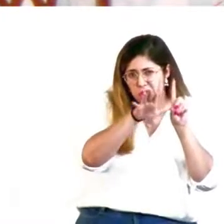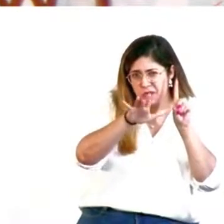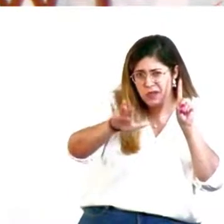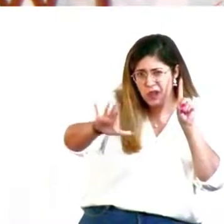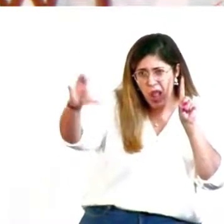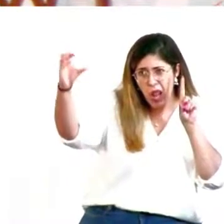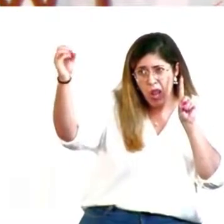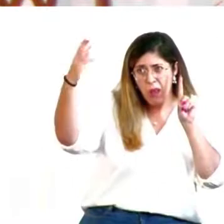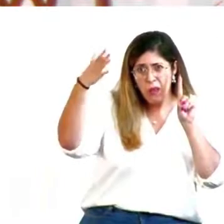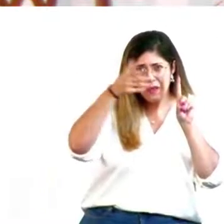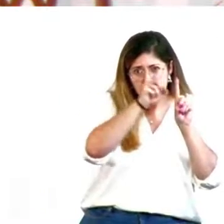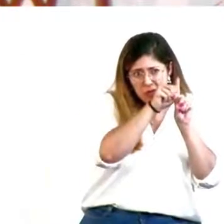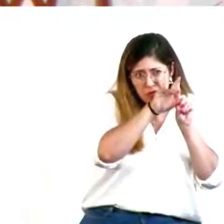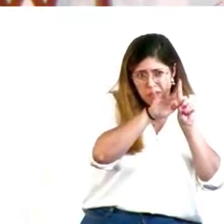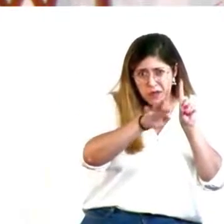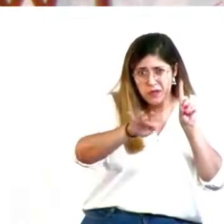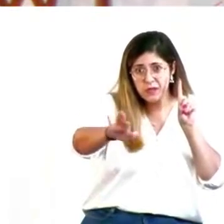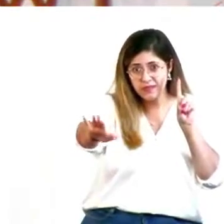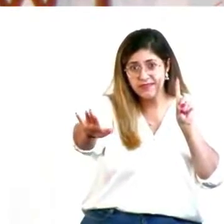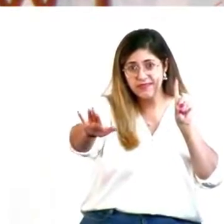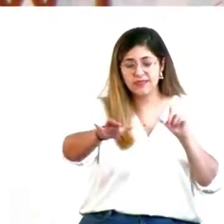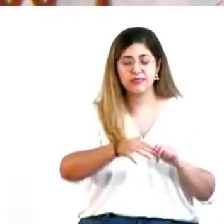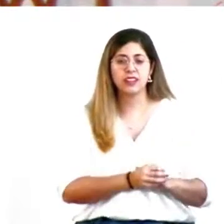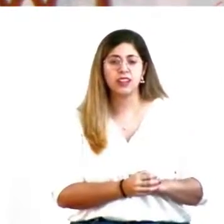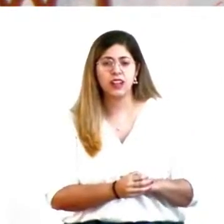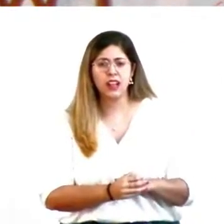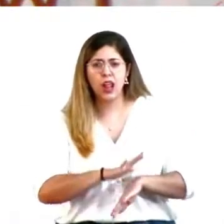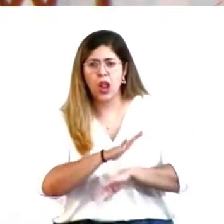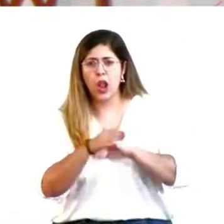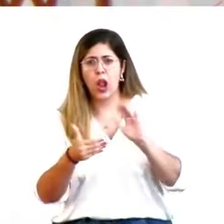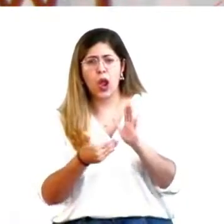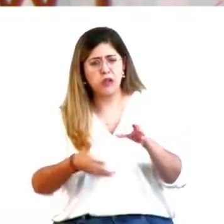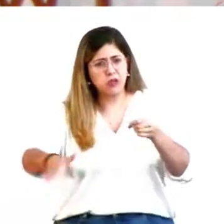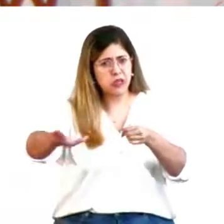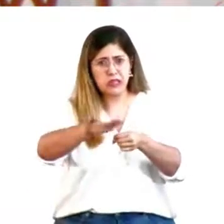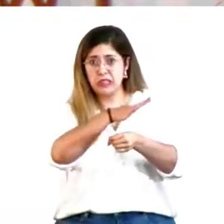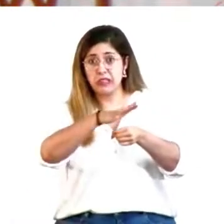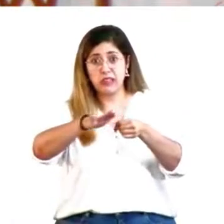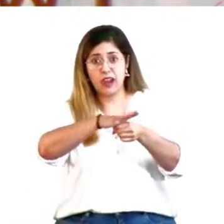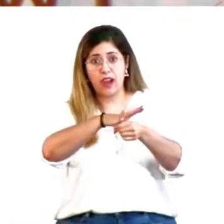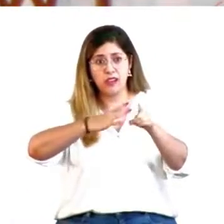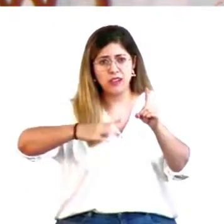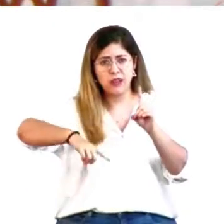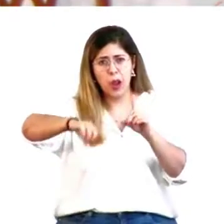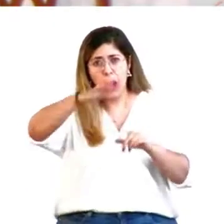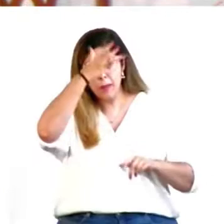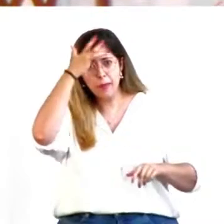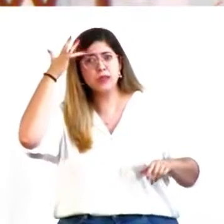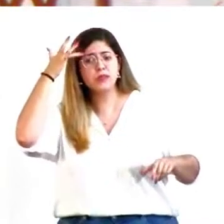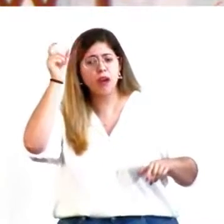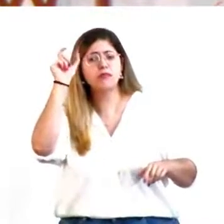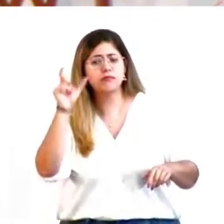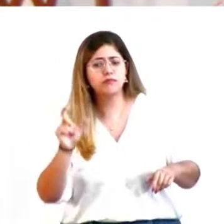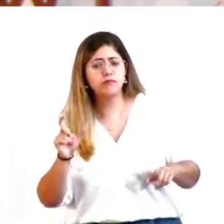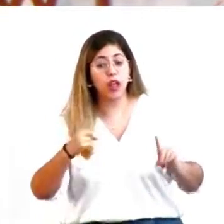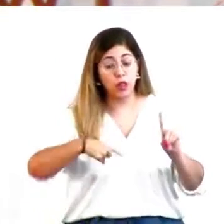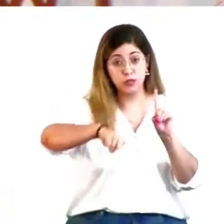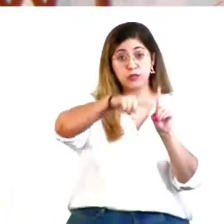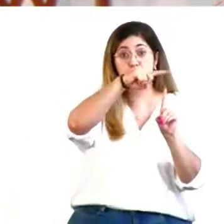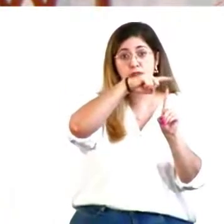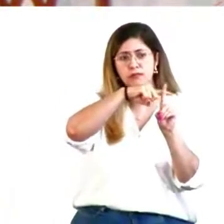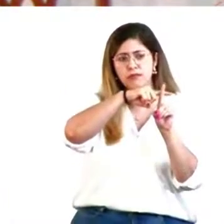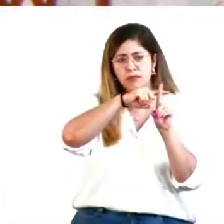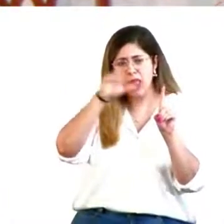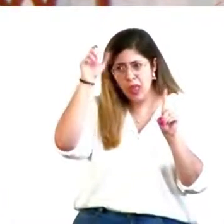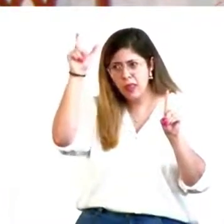luz. E preenchendo uma pessoa que você vai desenhar. Então essa luz chegando ao coração de uma pessoa.